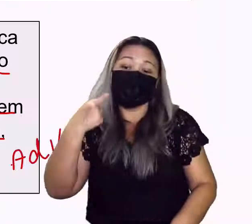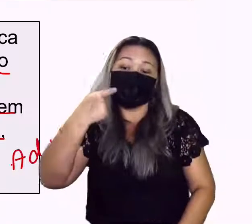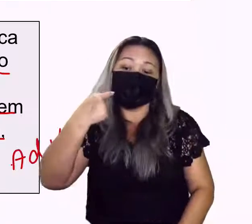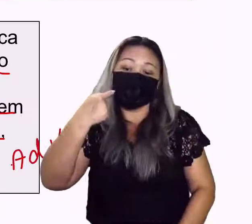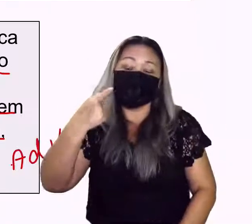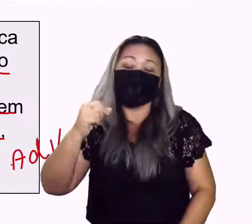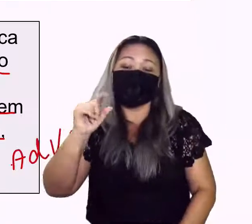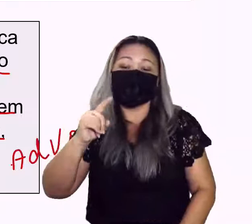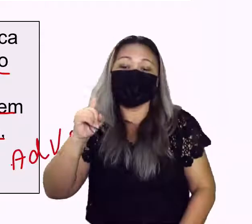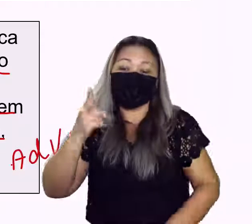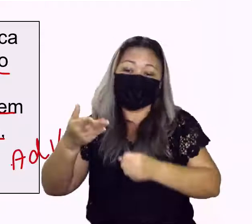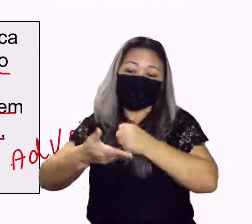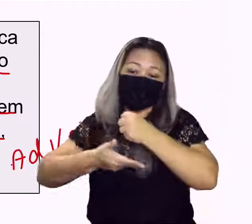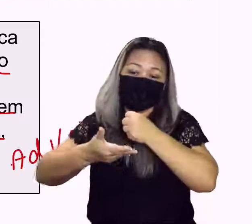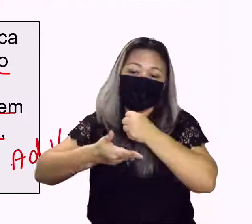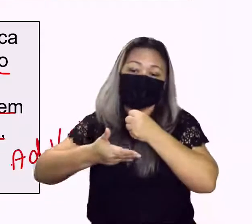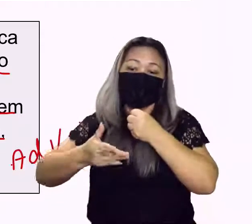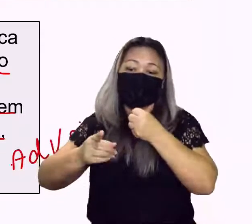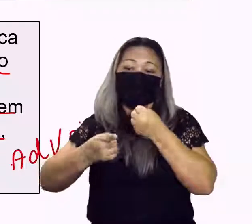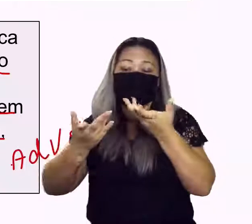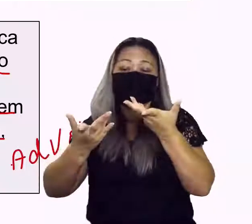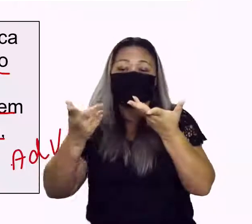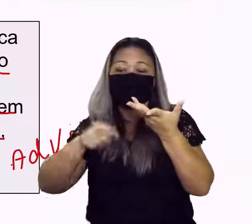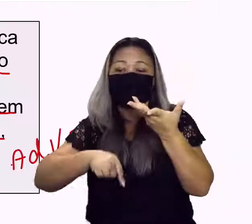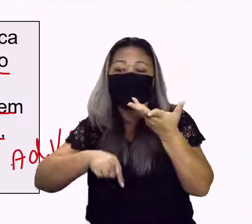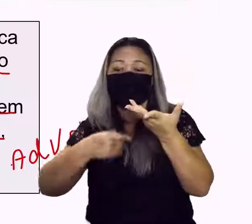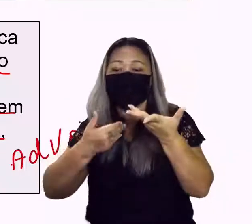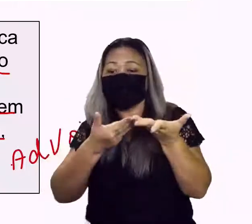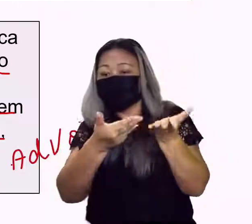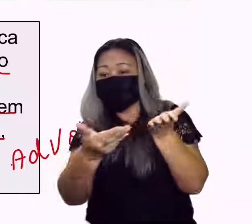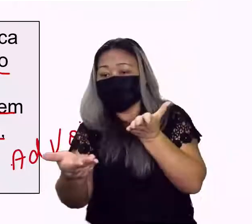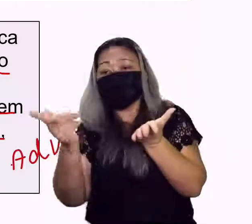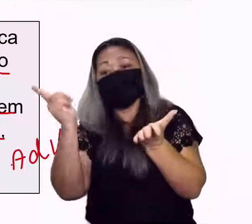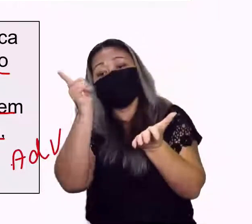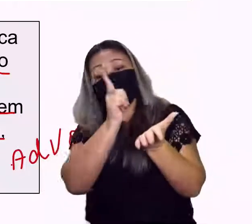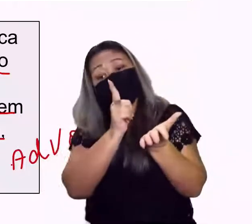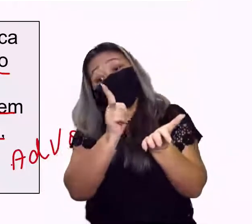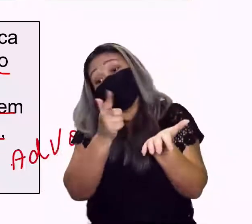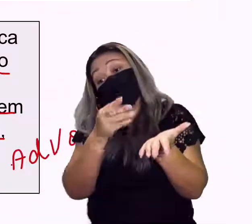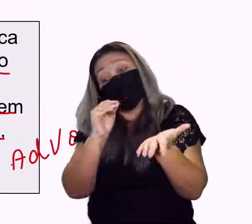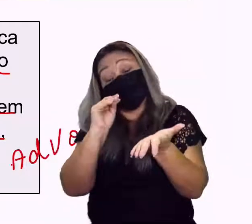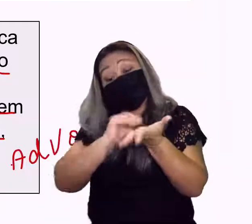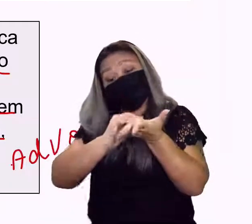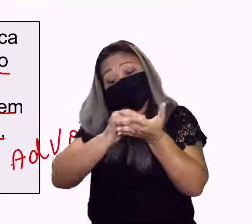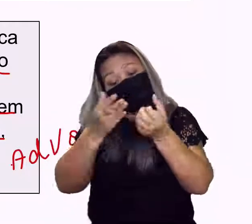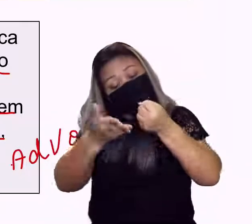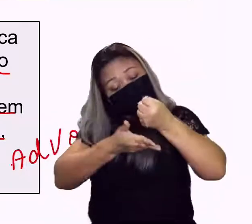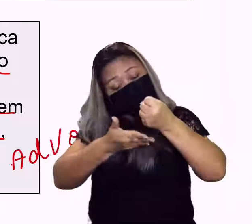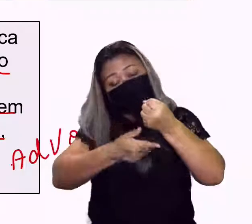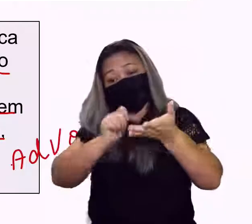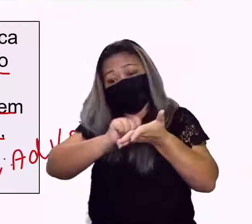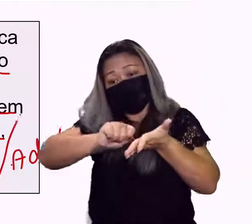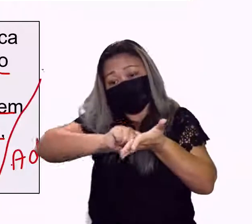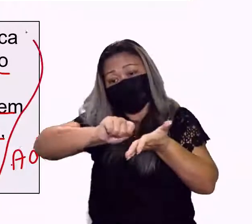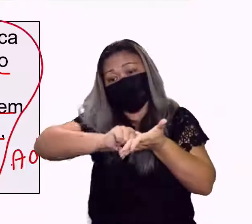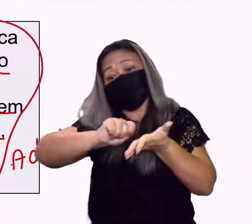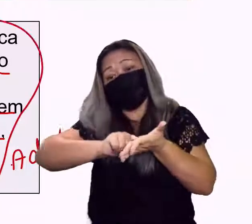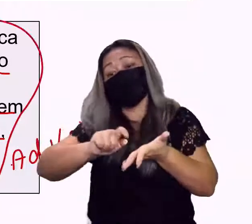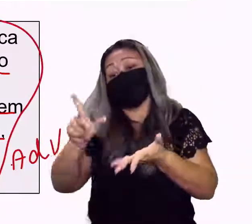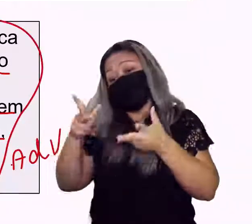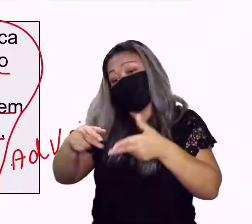Se ele fundamentar bem a sua causa, né, a sua questão para o seu cliente, ele ganha. Se não, então essa é a filosofia, não pode ter